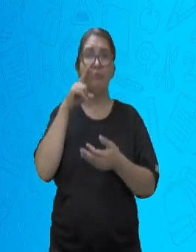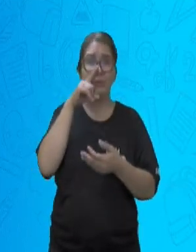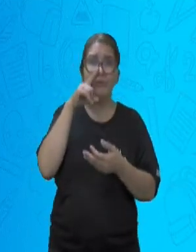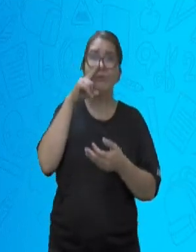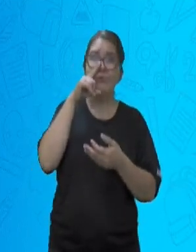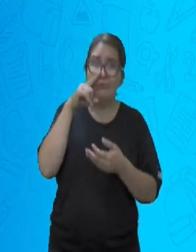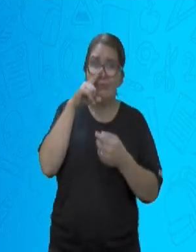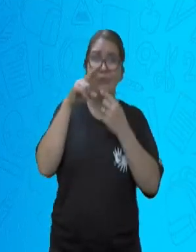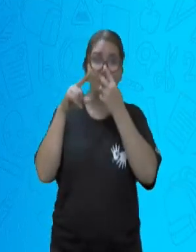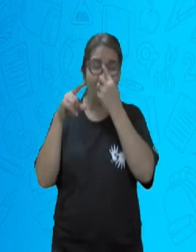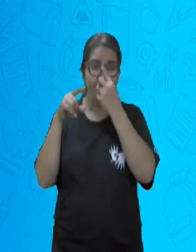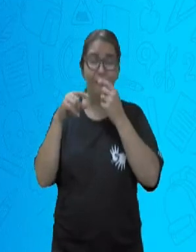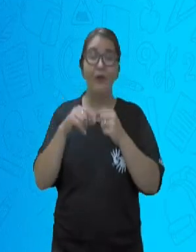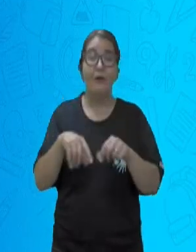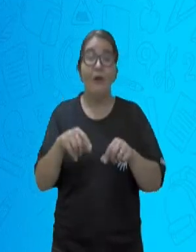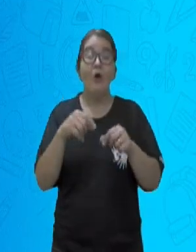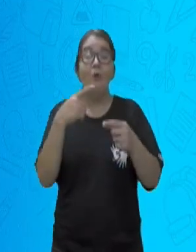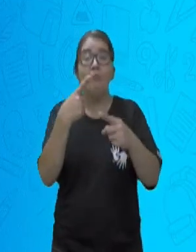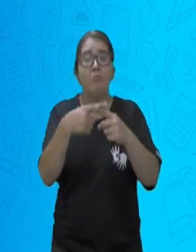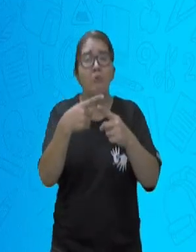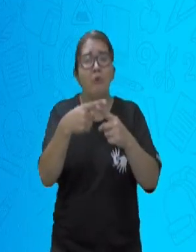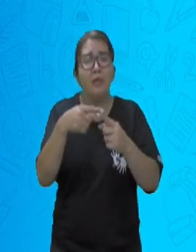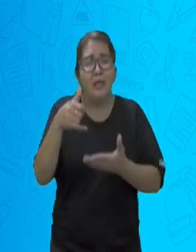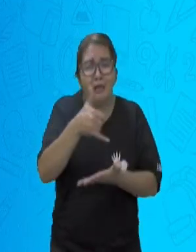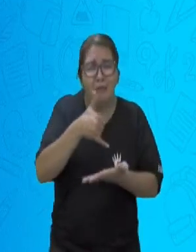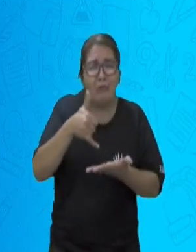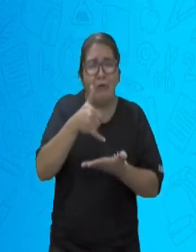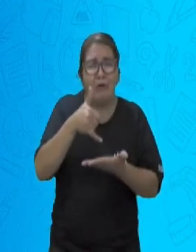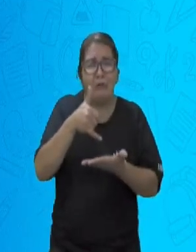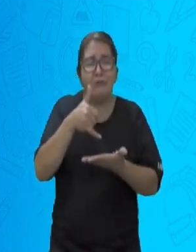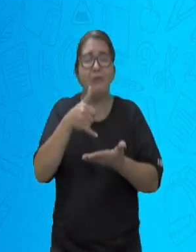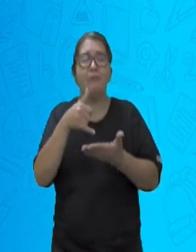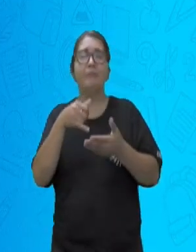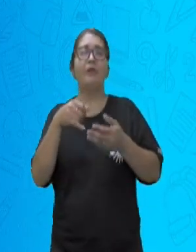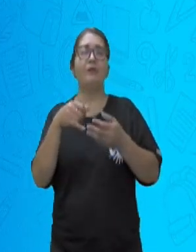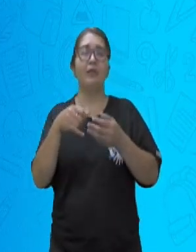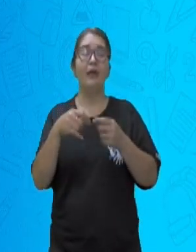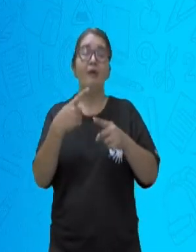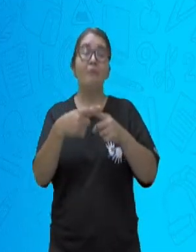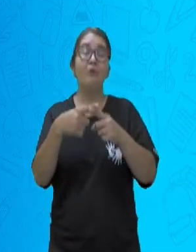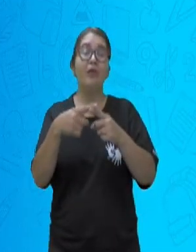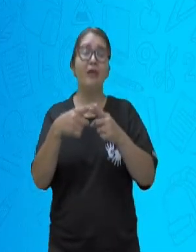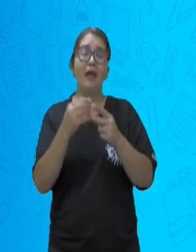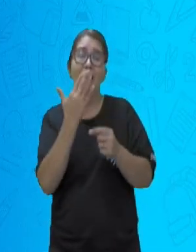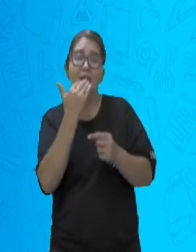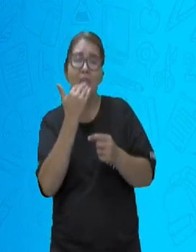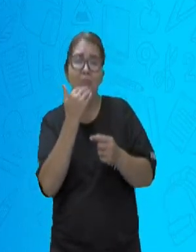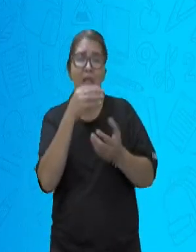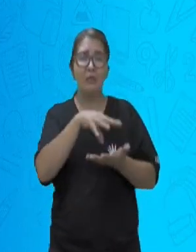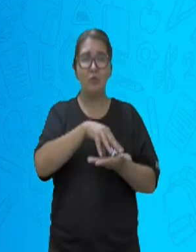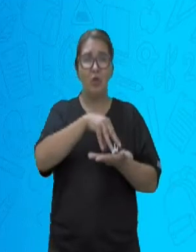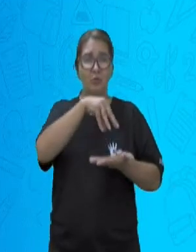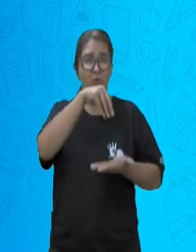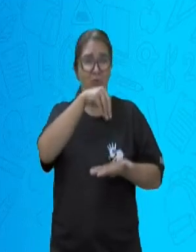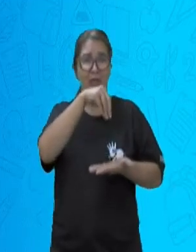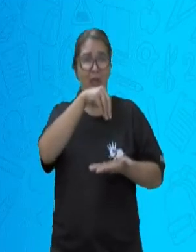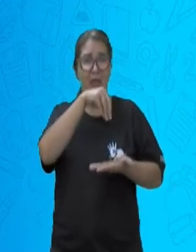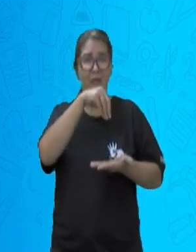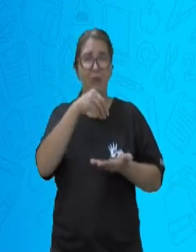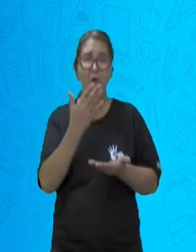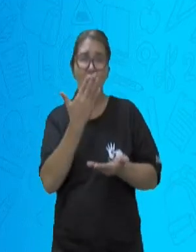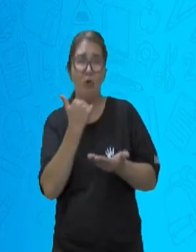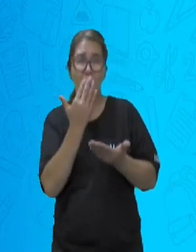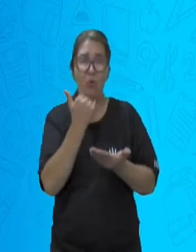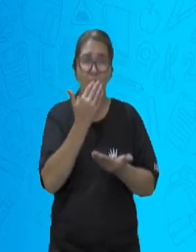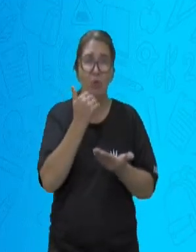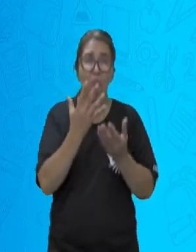conterem muitas calorias. A caloria é o que a gente engorda, se a gente come em excesso, isso faz mal